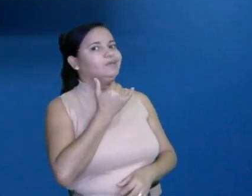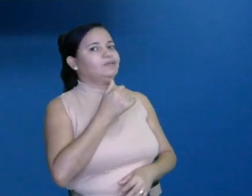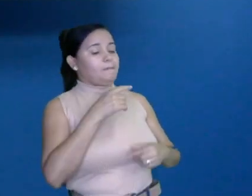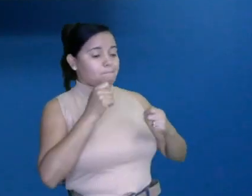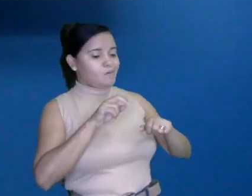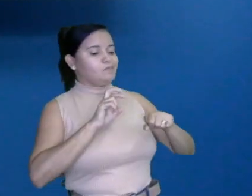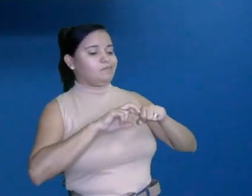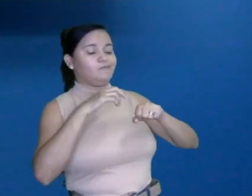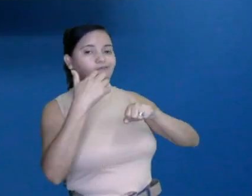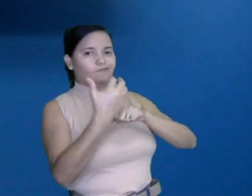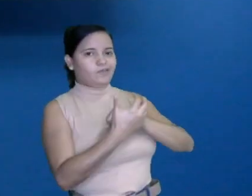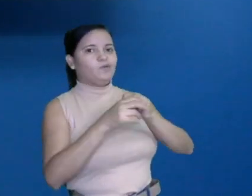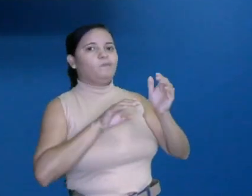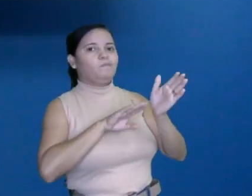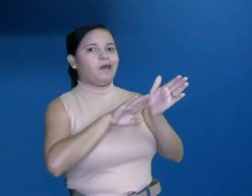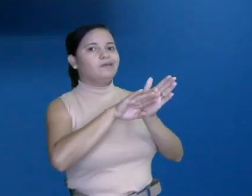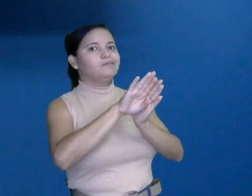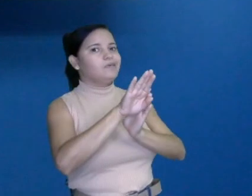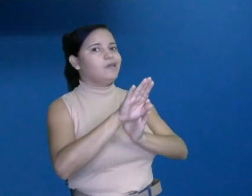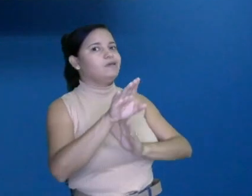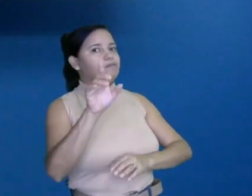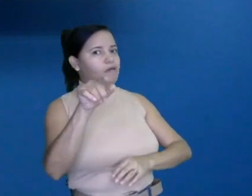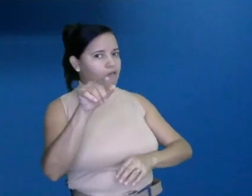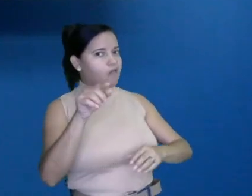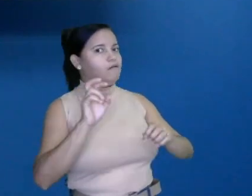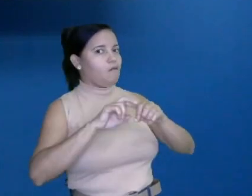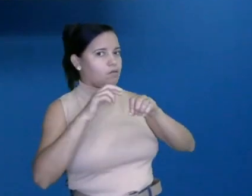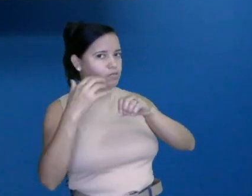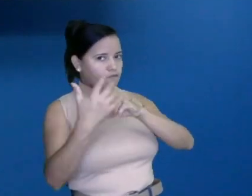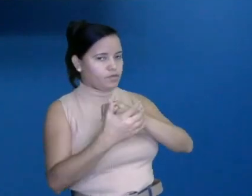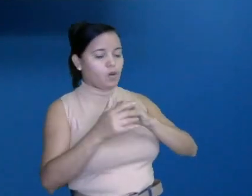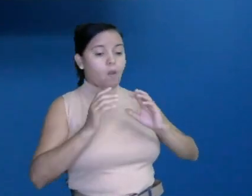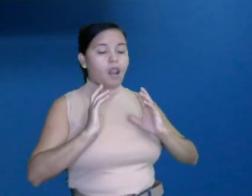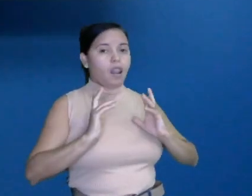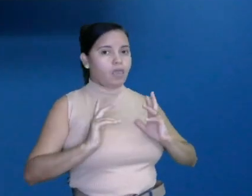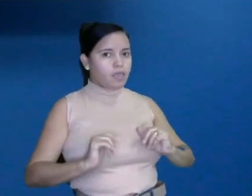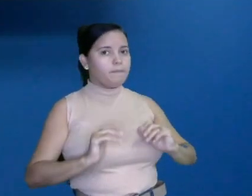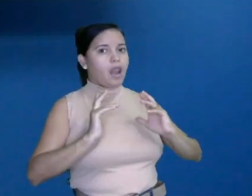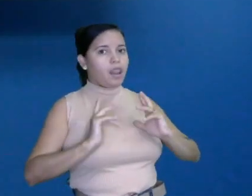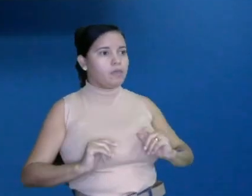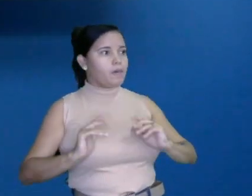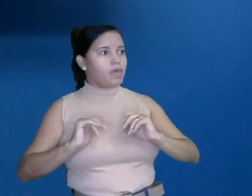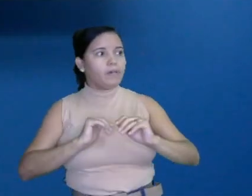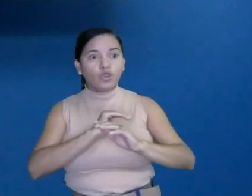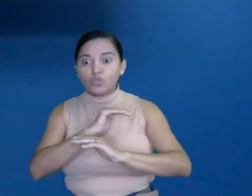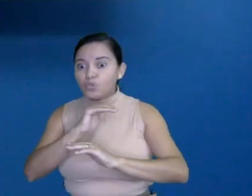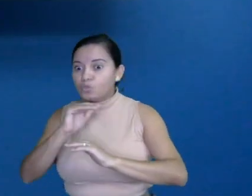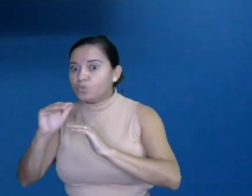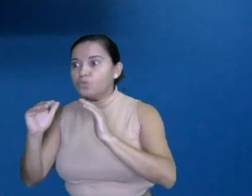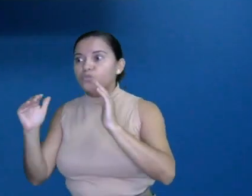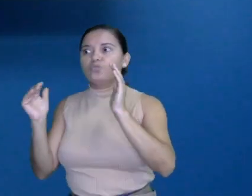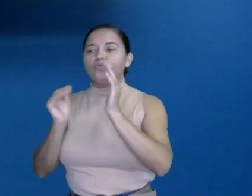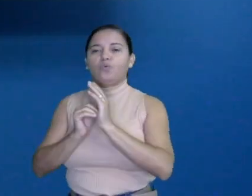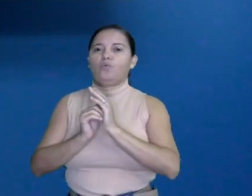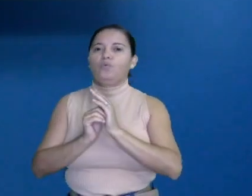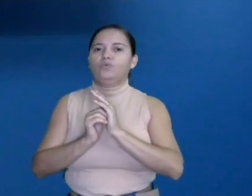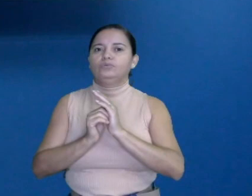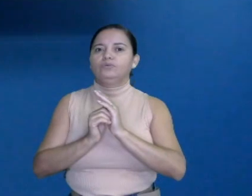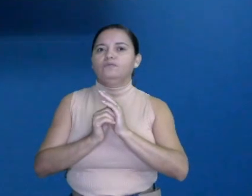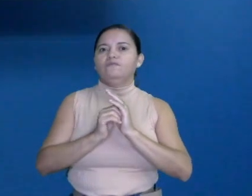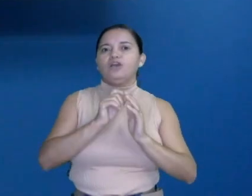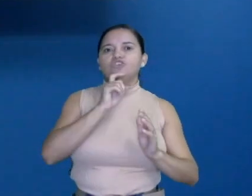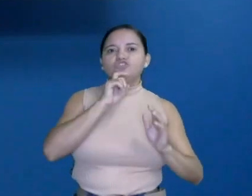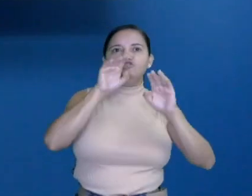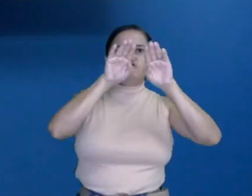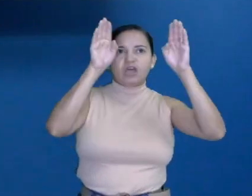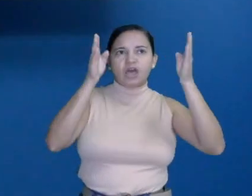muitos vírus e bactérias, inclusive o coronavírus. Então, sempre higienizar tudo antes de guardar na geladeira, antes de guardar no armário,